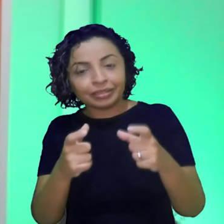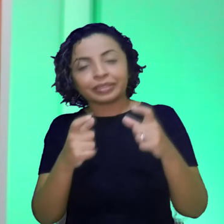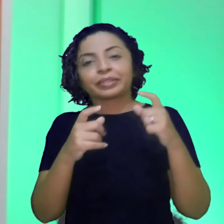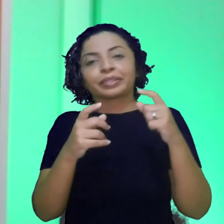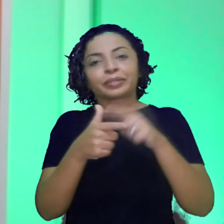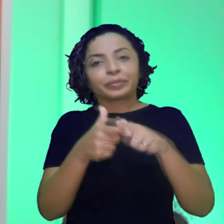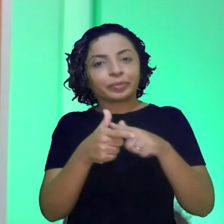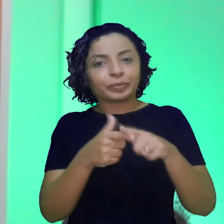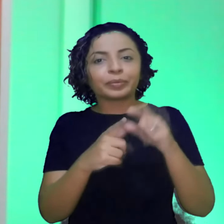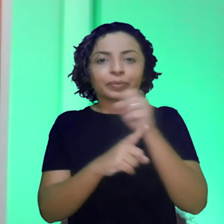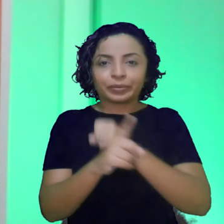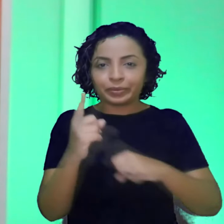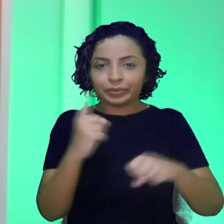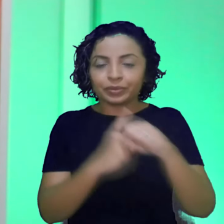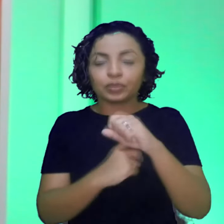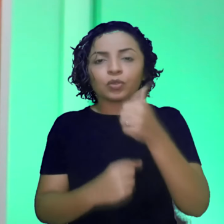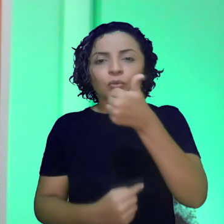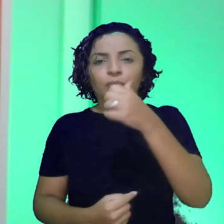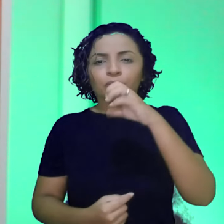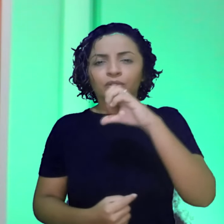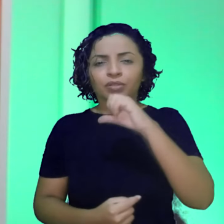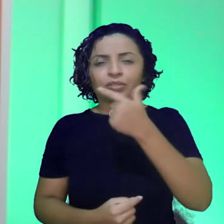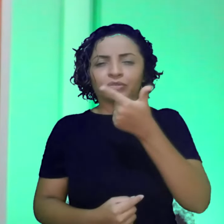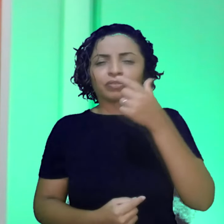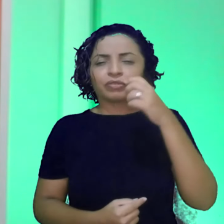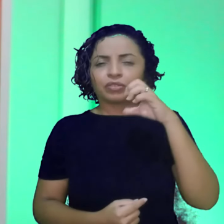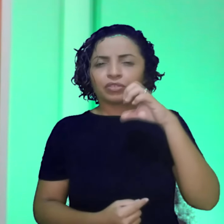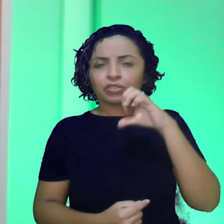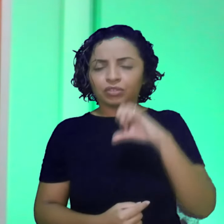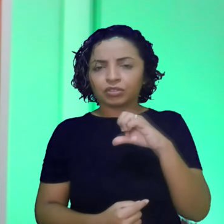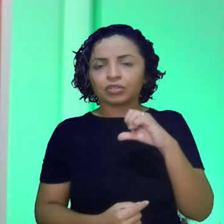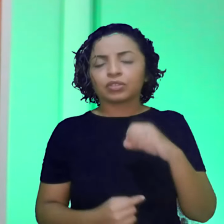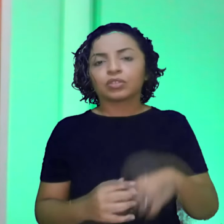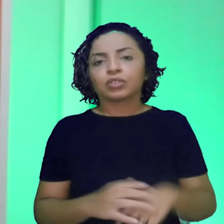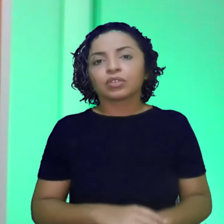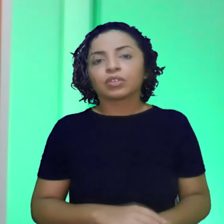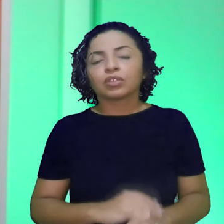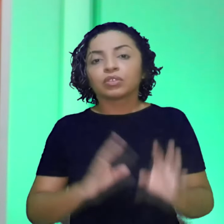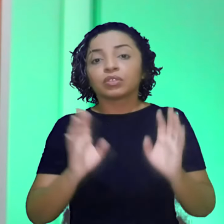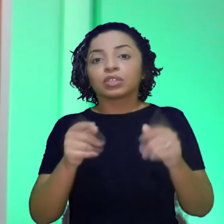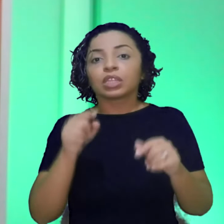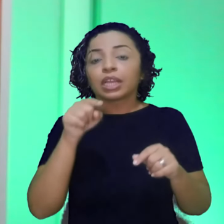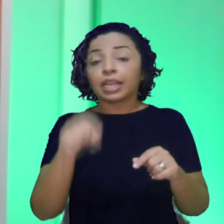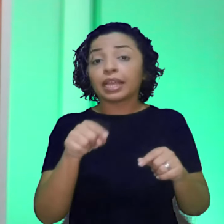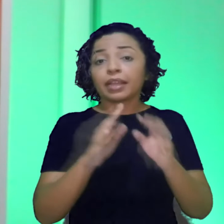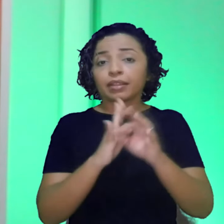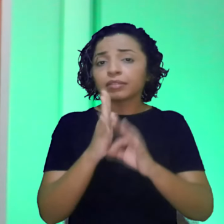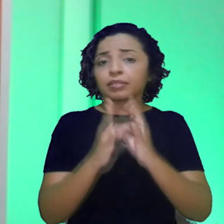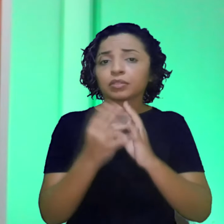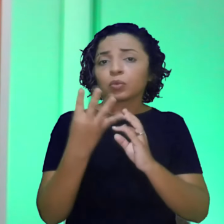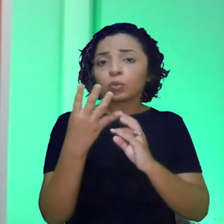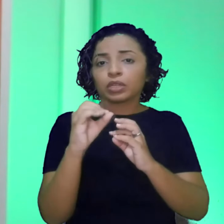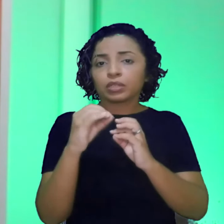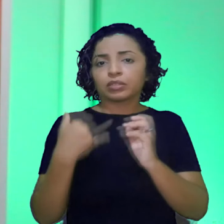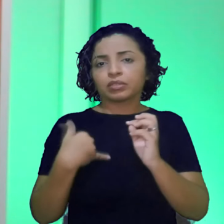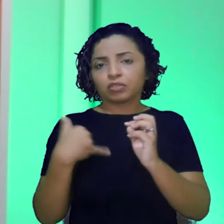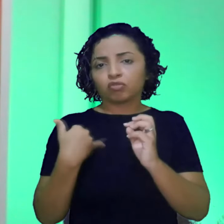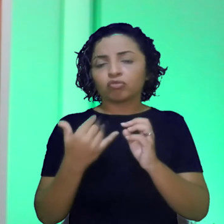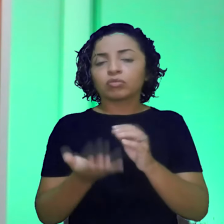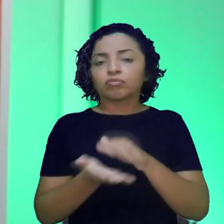em 1929, tinha 40 anos quando publicou esse romance,